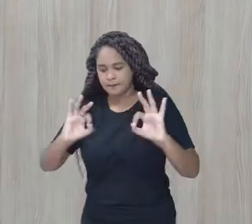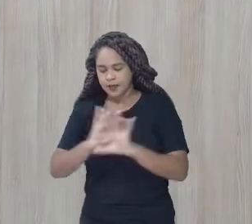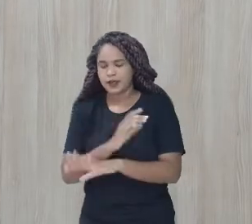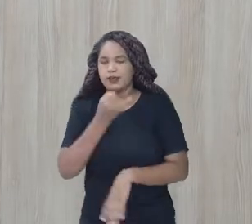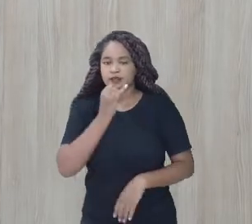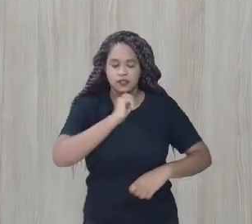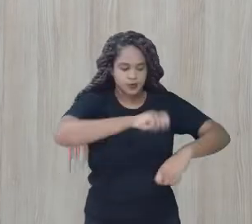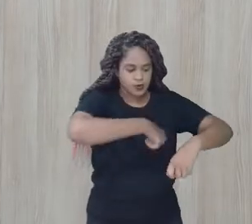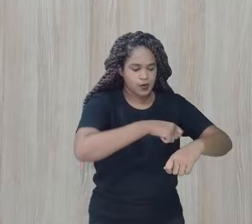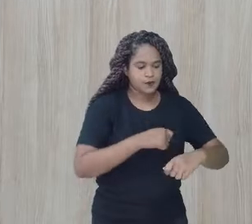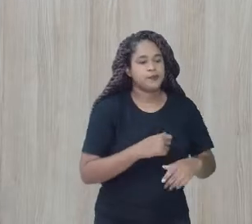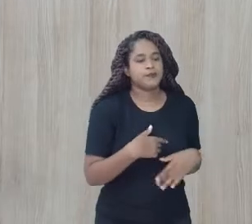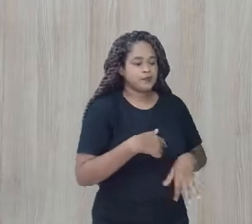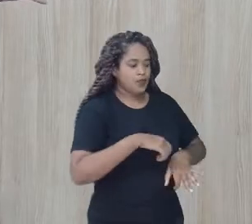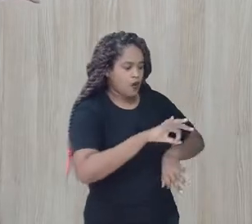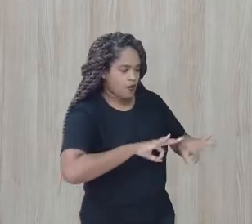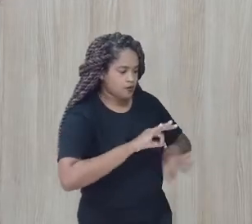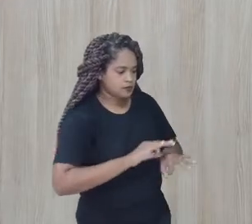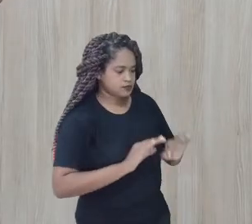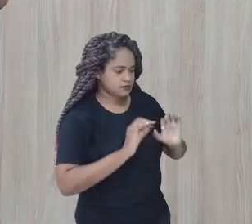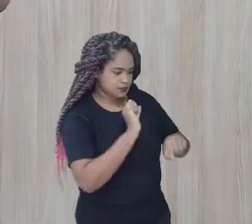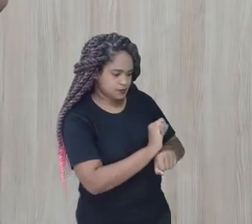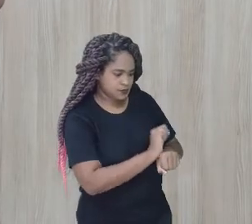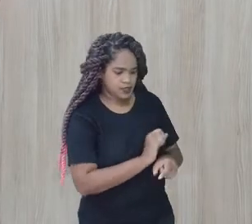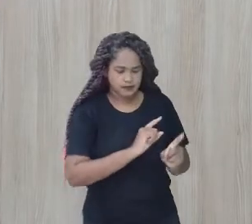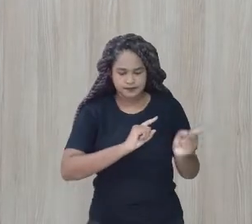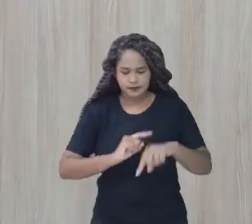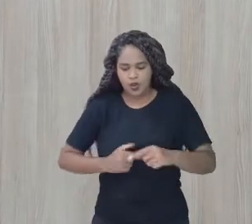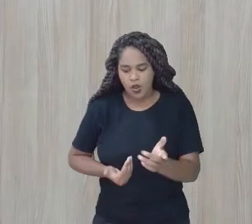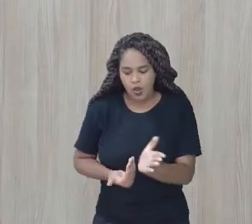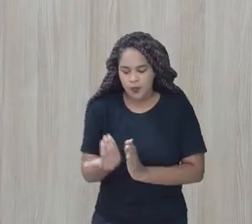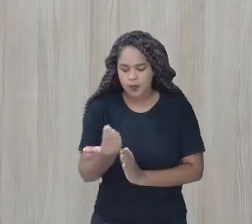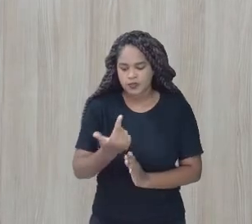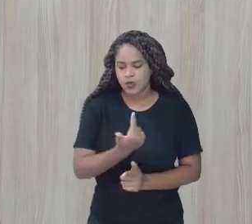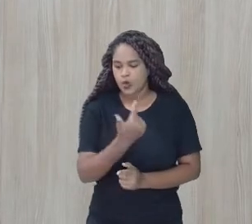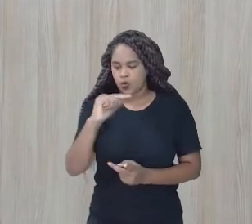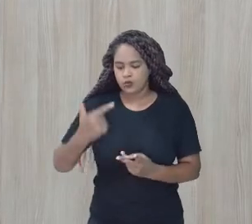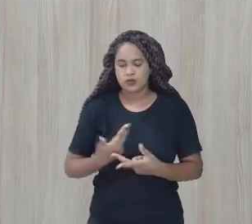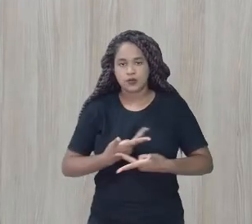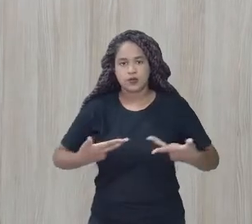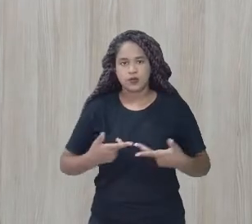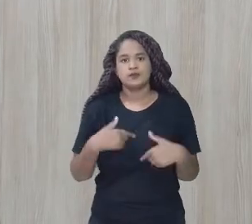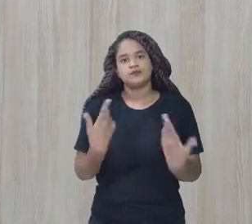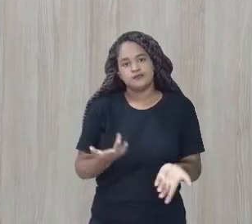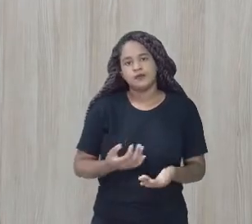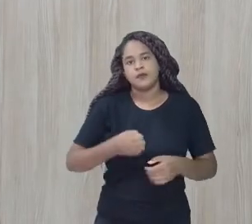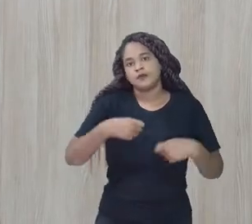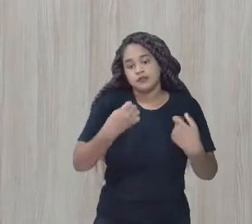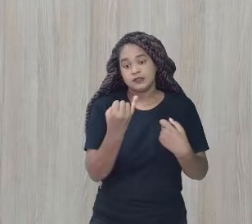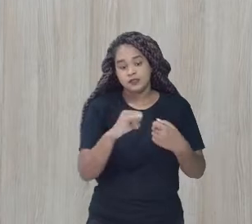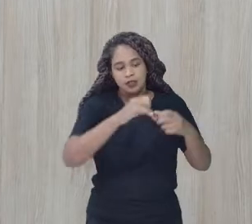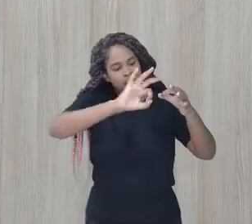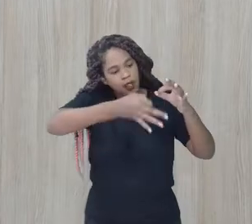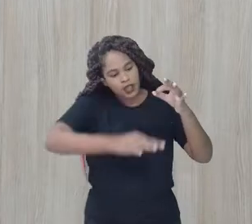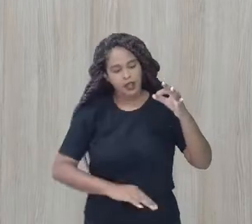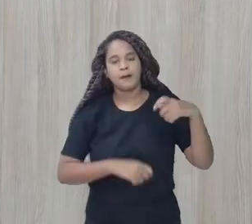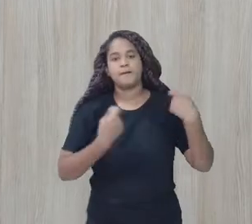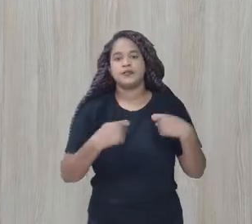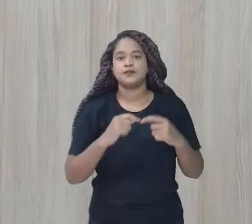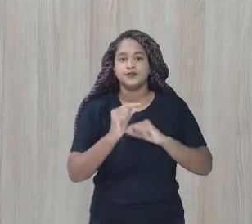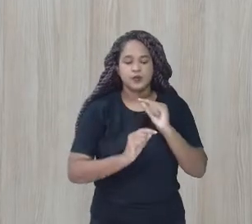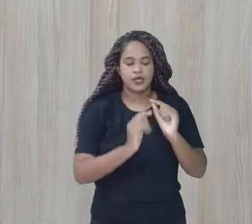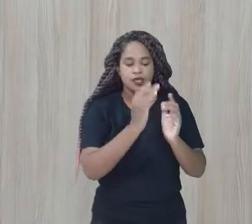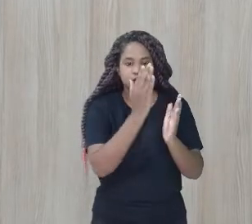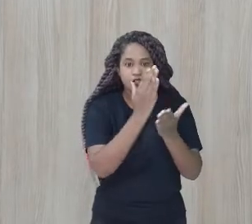reserva. Faz esse outro pedaço, reserva. Então, a gente está vendo que a receita é muito grande e eu preciso fazer etapas menores